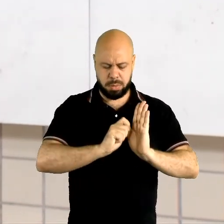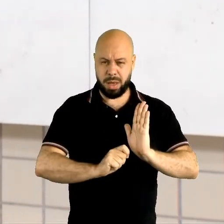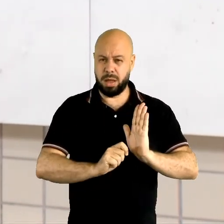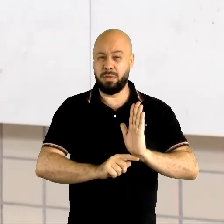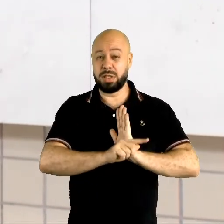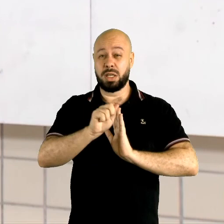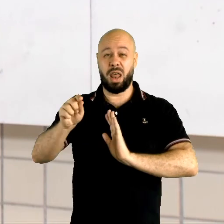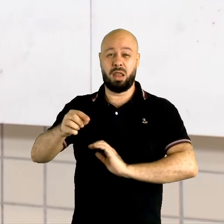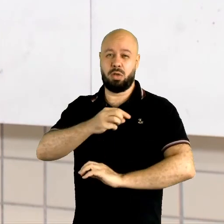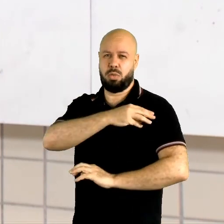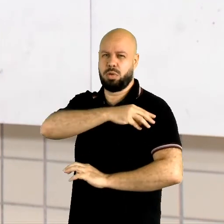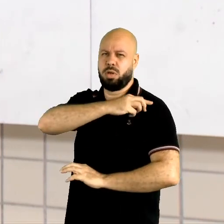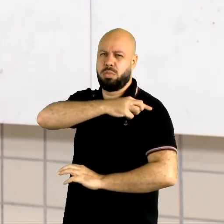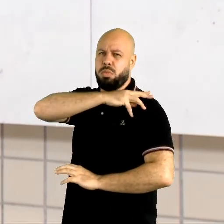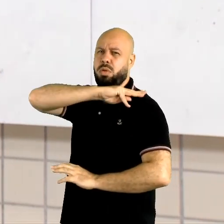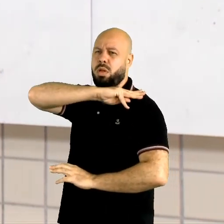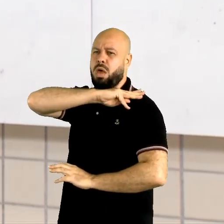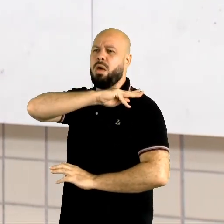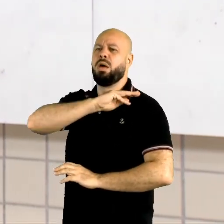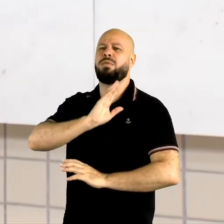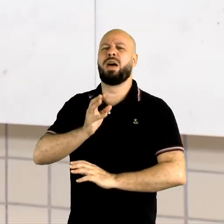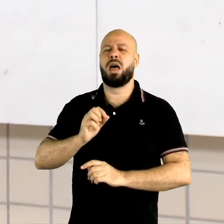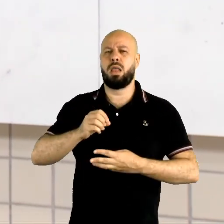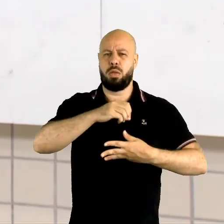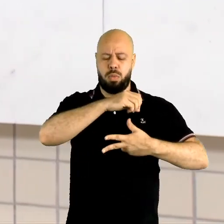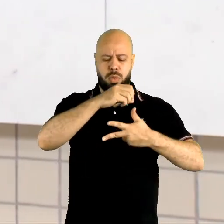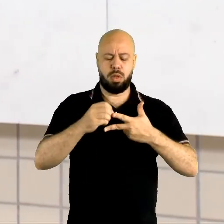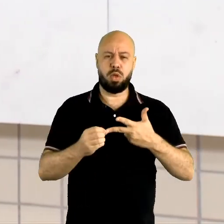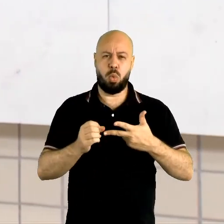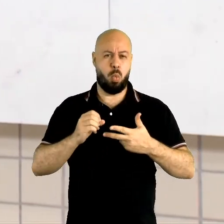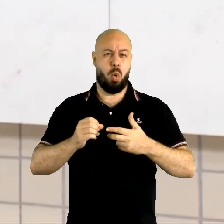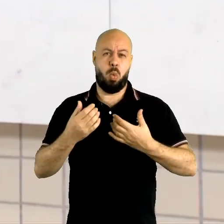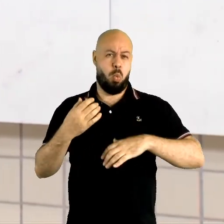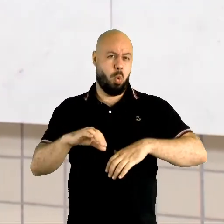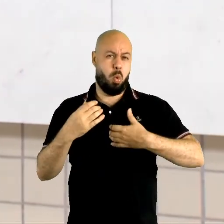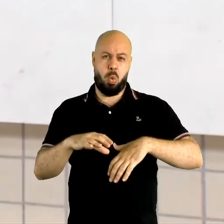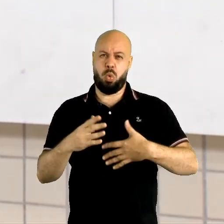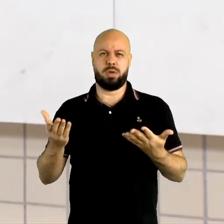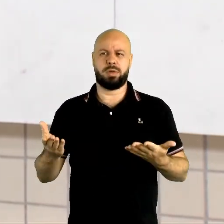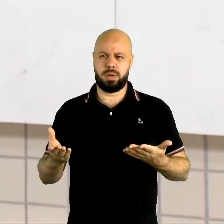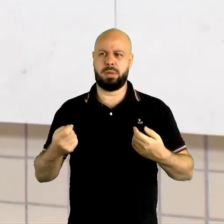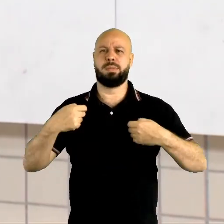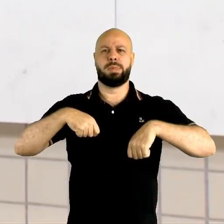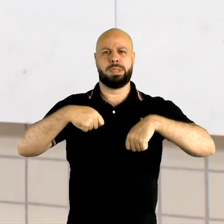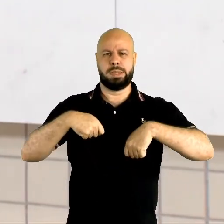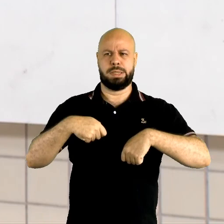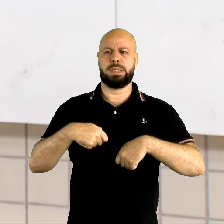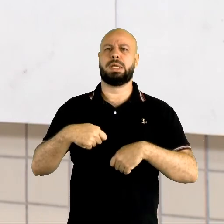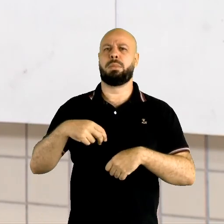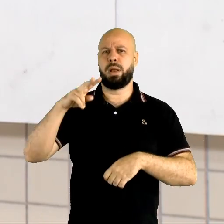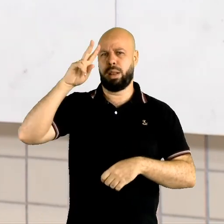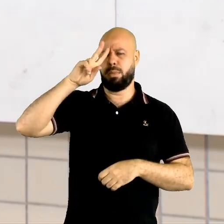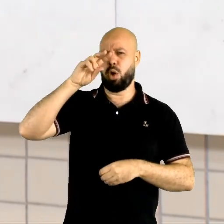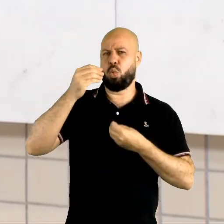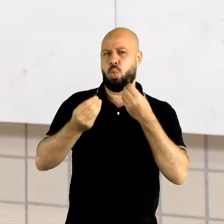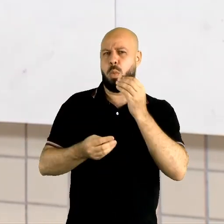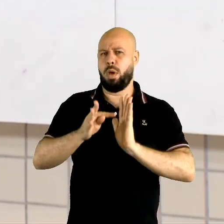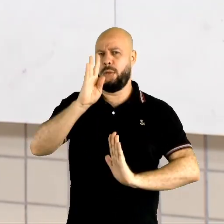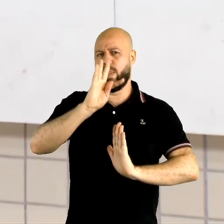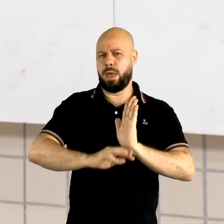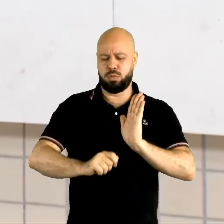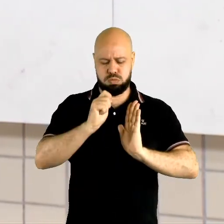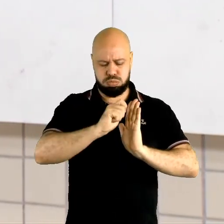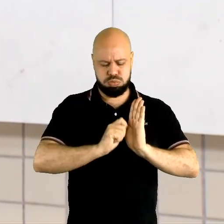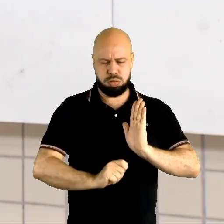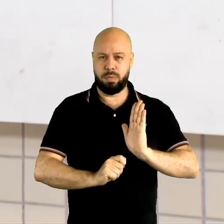ensino médio, que você vai entrar no Enem ou fazer um concurso, você precisa se lembrar de como faz um texto. Você